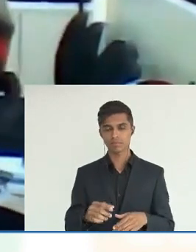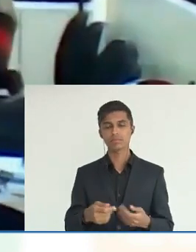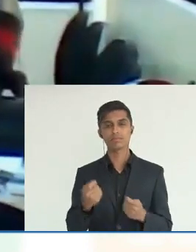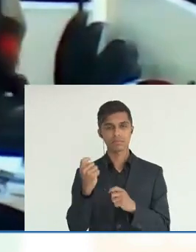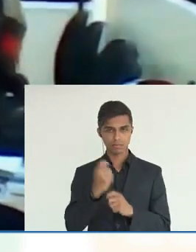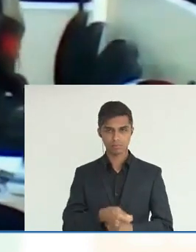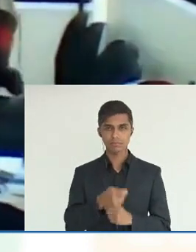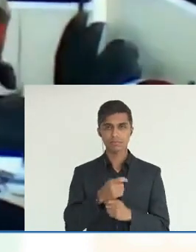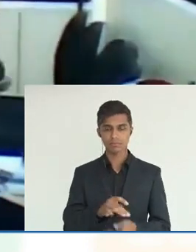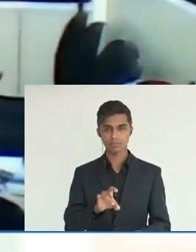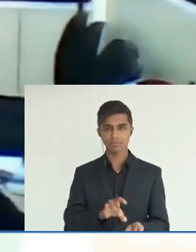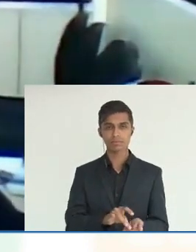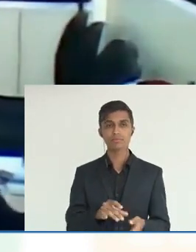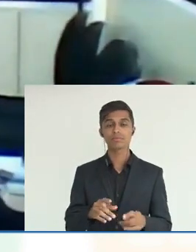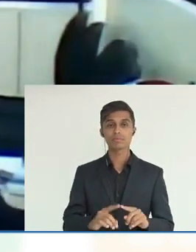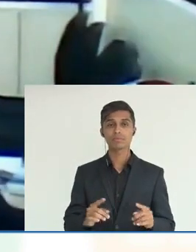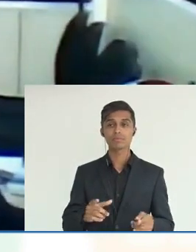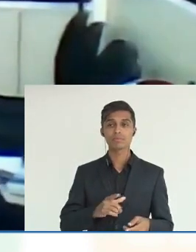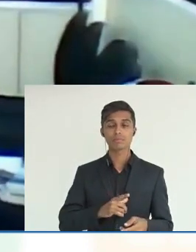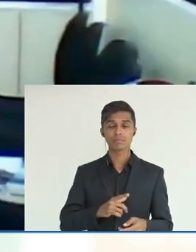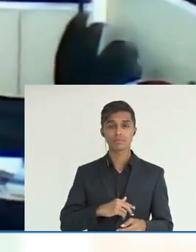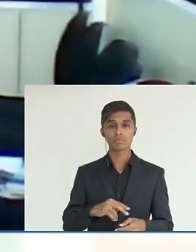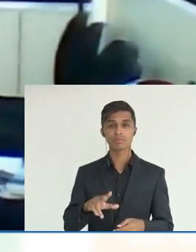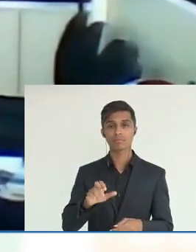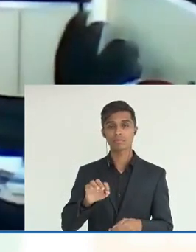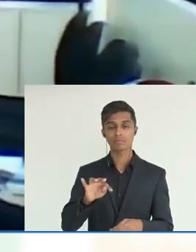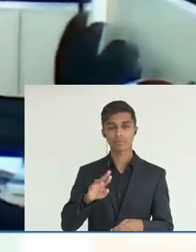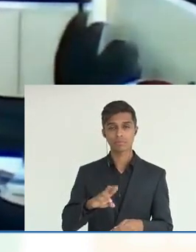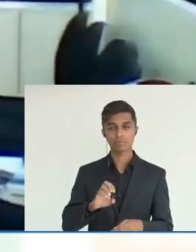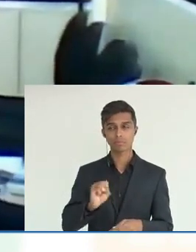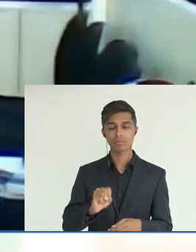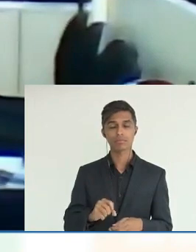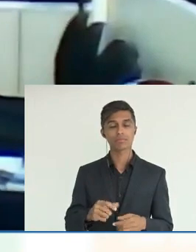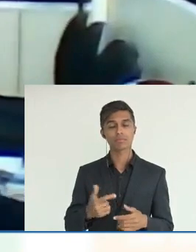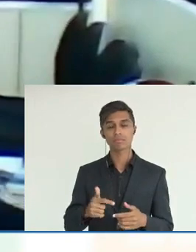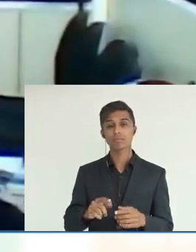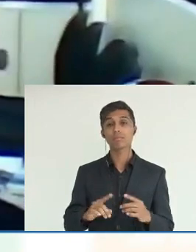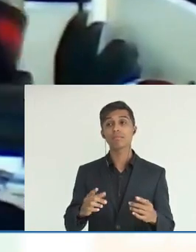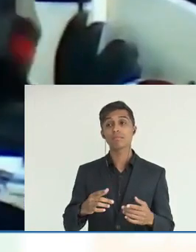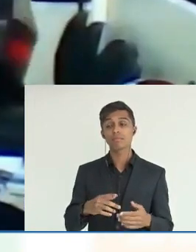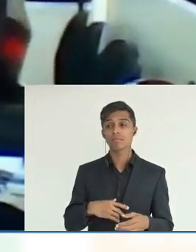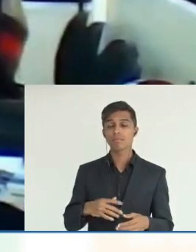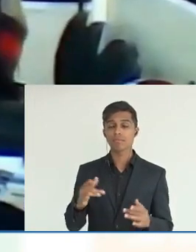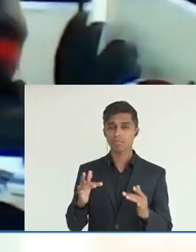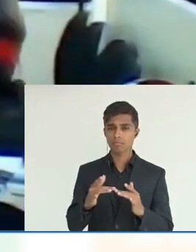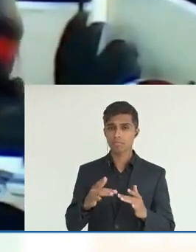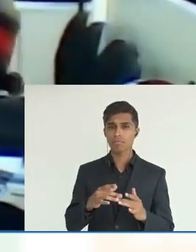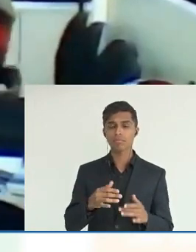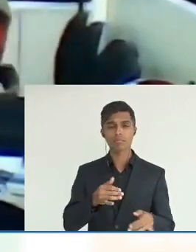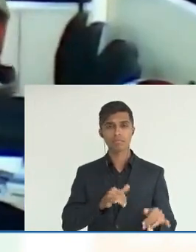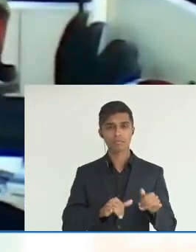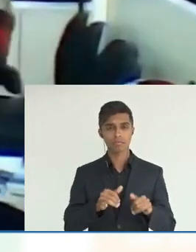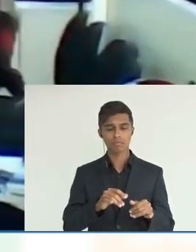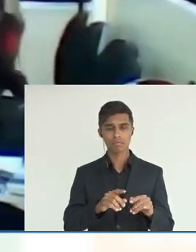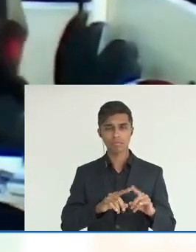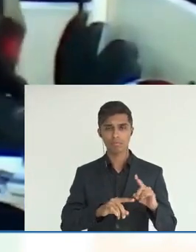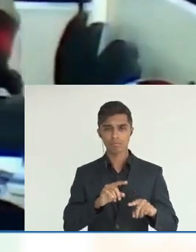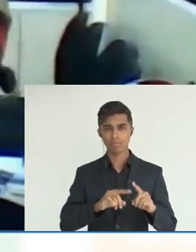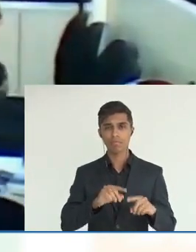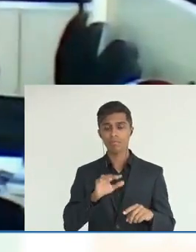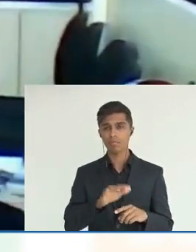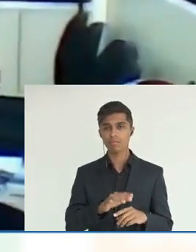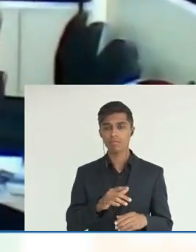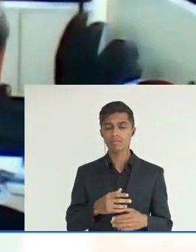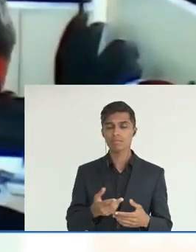vetores, né, e existe a exposição, né, a esses agentes tóxicos, e o município de São Paulo monitora essa